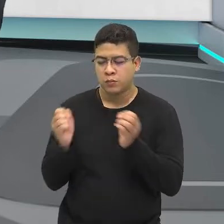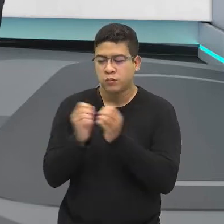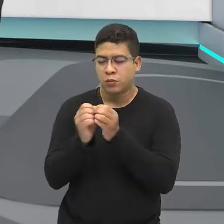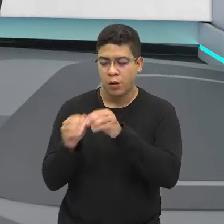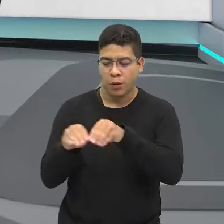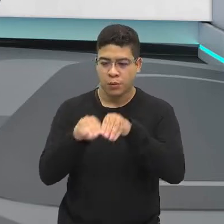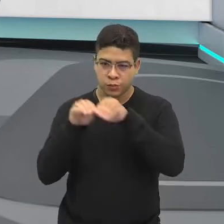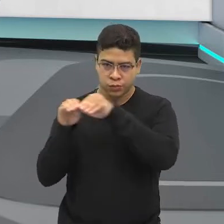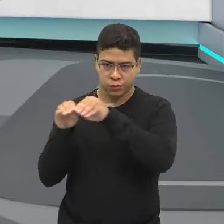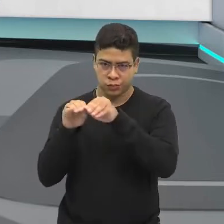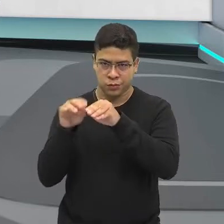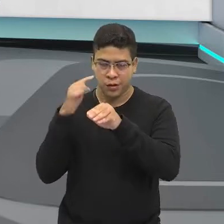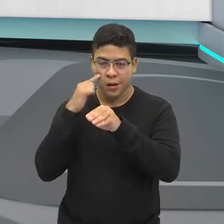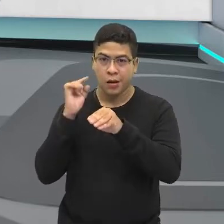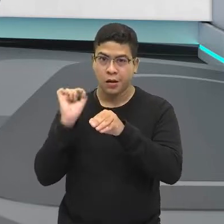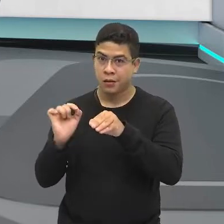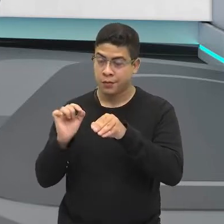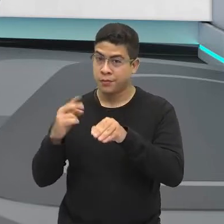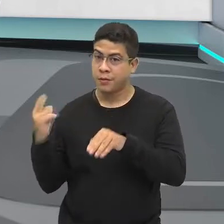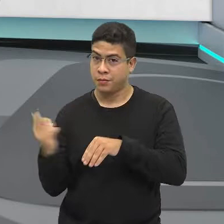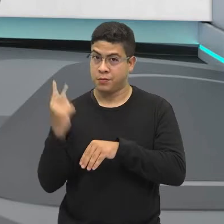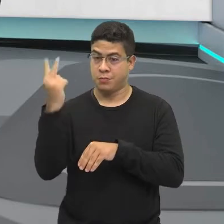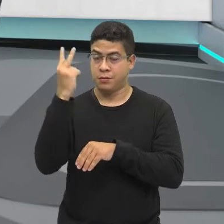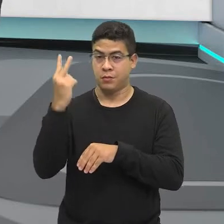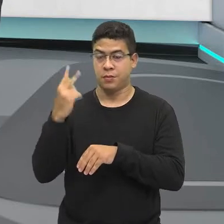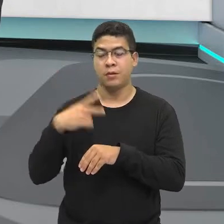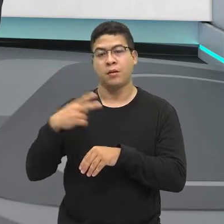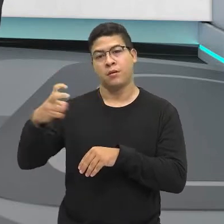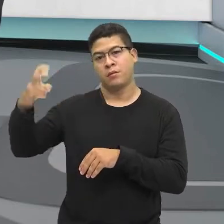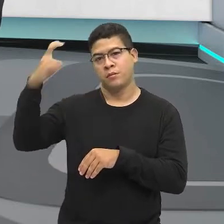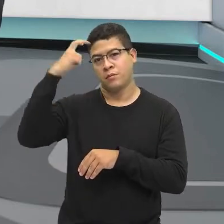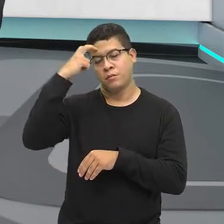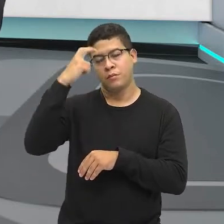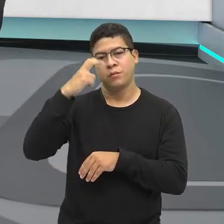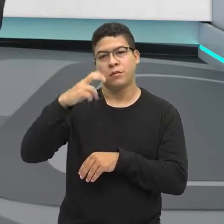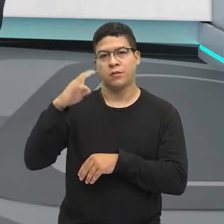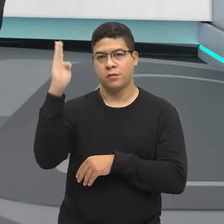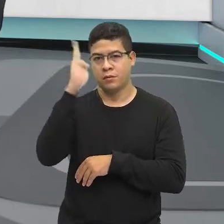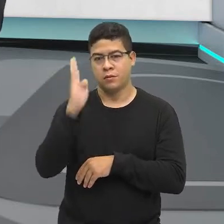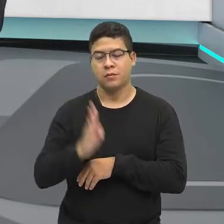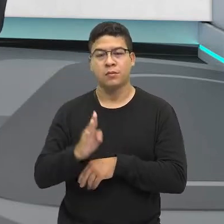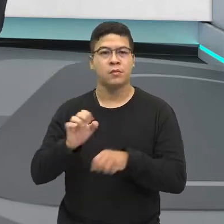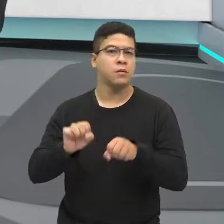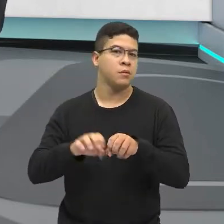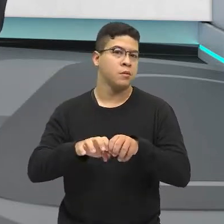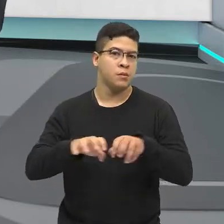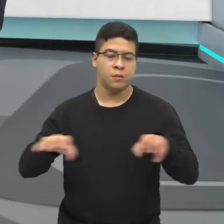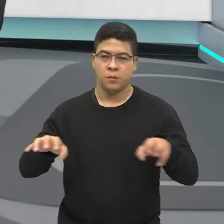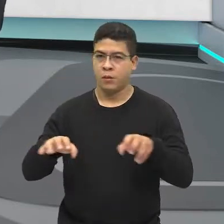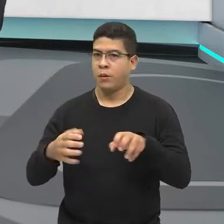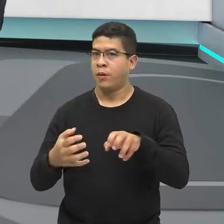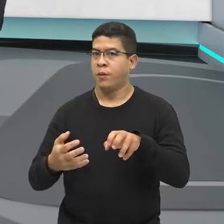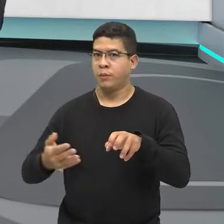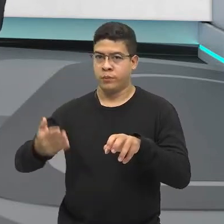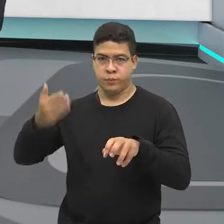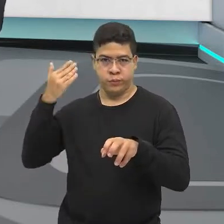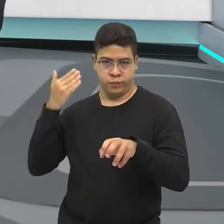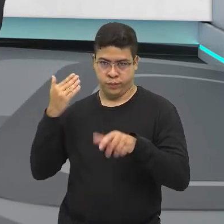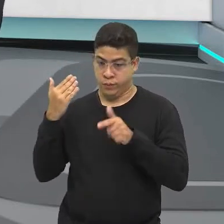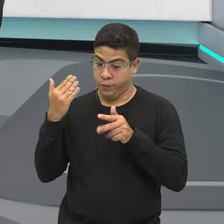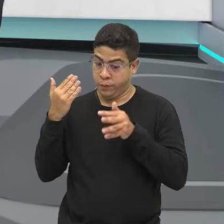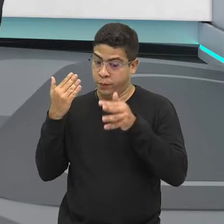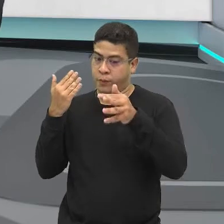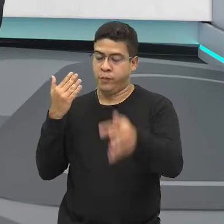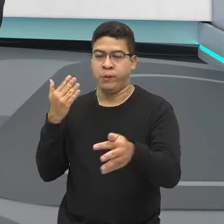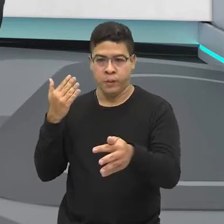uma valorização da cultura brasileira, vão trazer ali uma ruptura com o passado, ruptura ali com